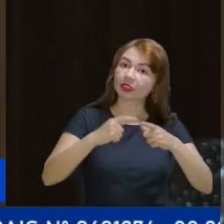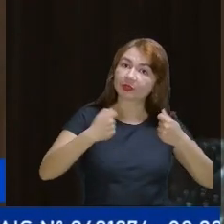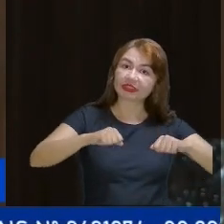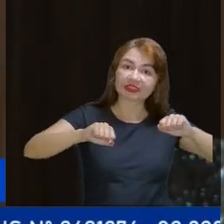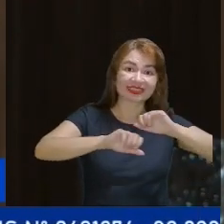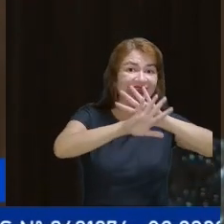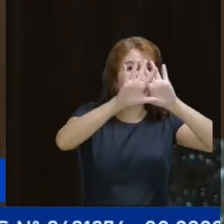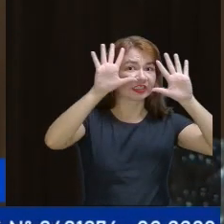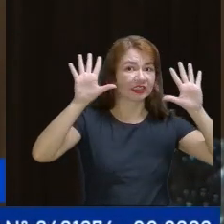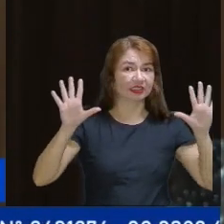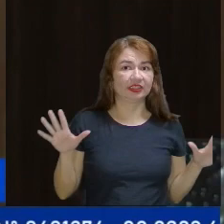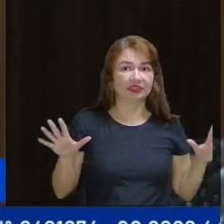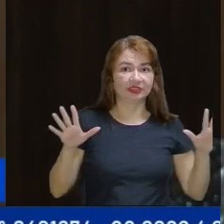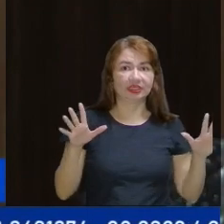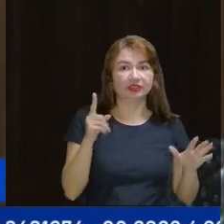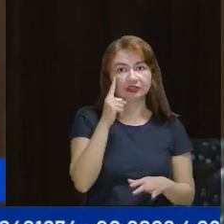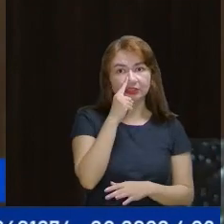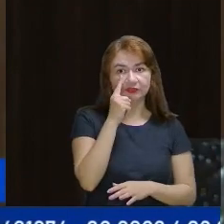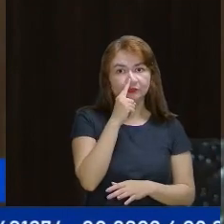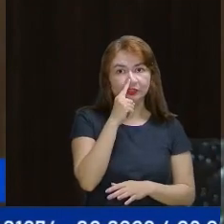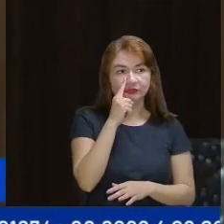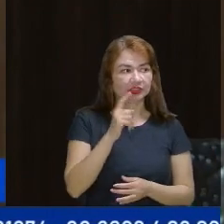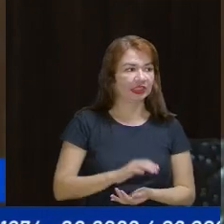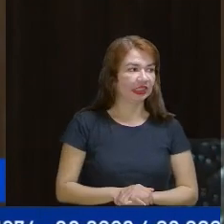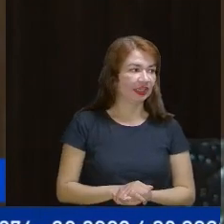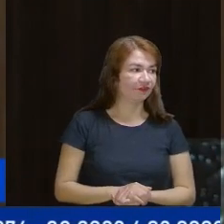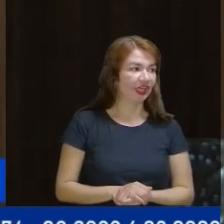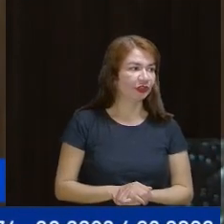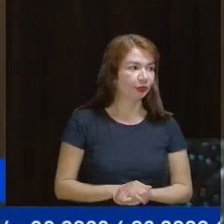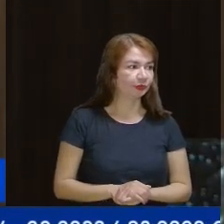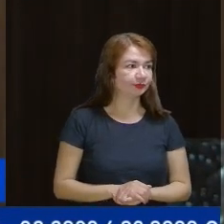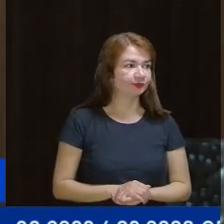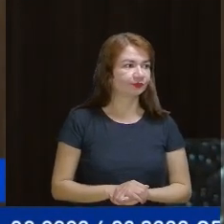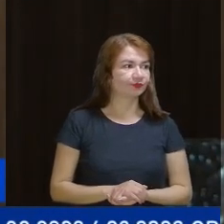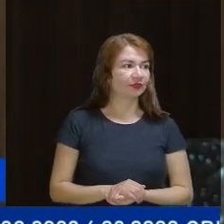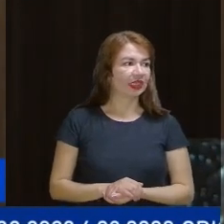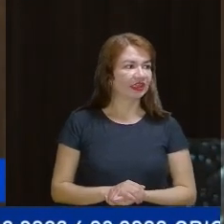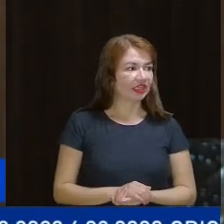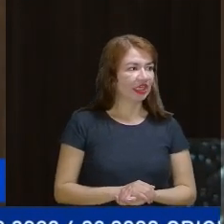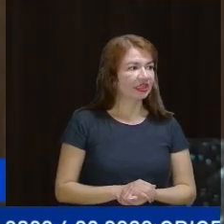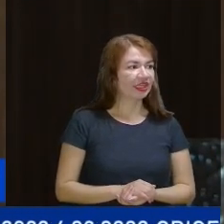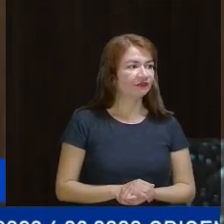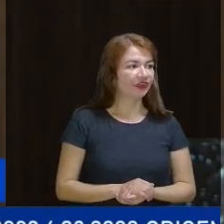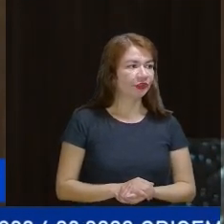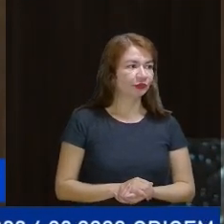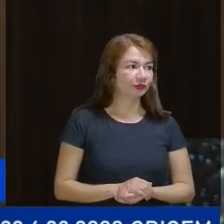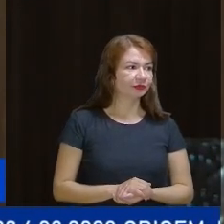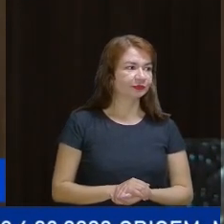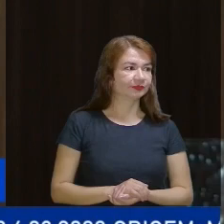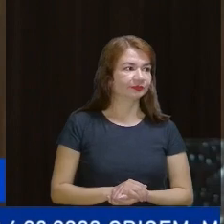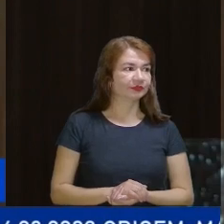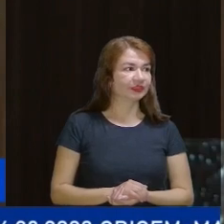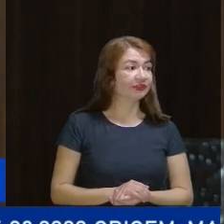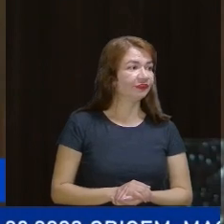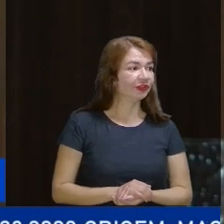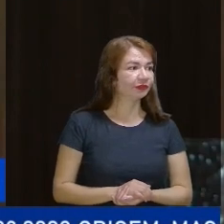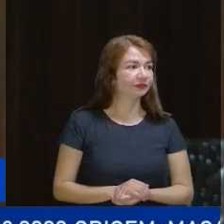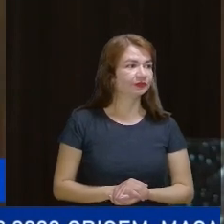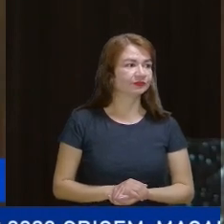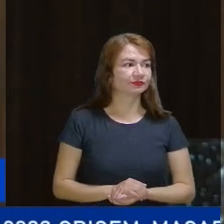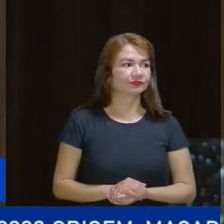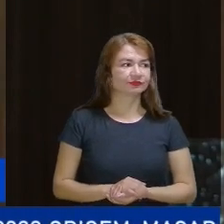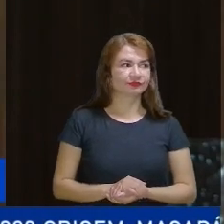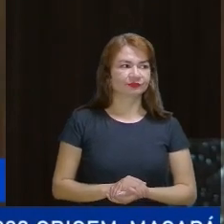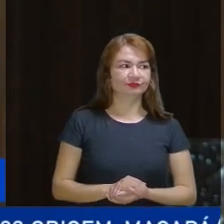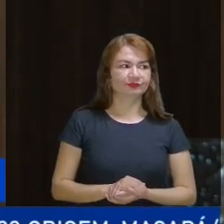vícios. E os vícios são aqueles que são enumerados na lei processual. A omissão,